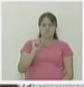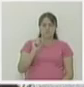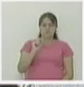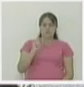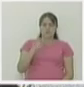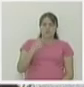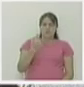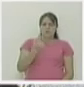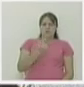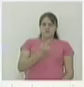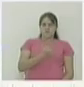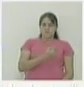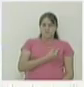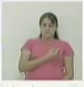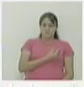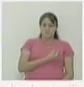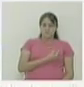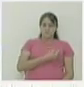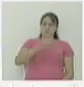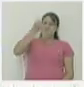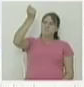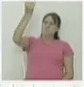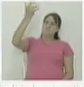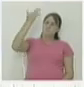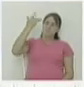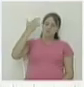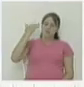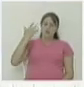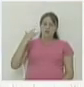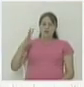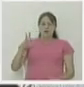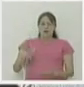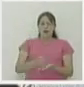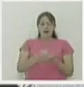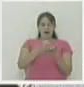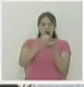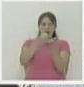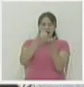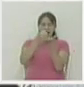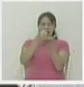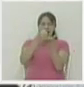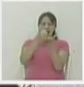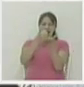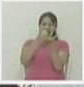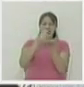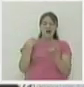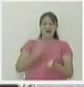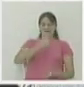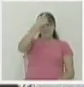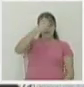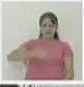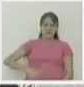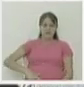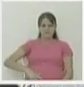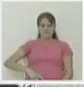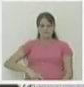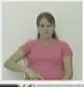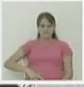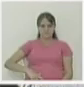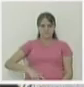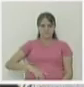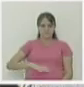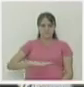que nós recebemos a graça, que nós recebemos a salvação, que nós somos mais diante de